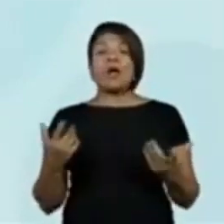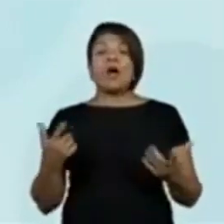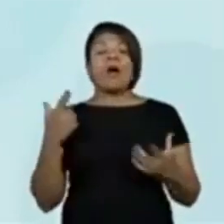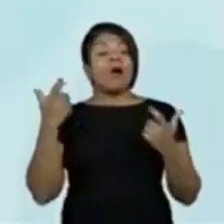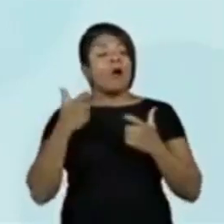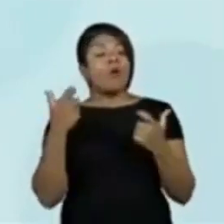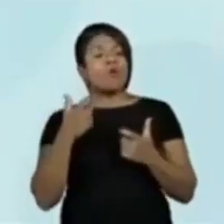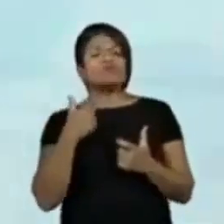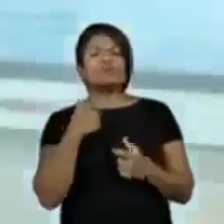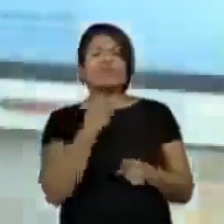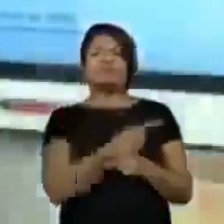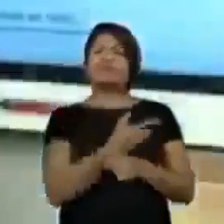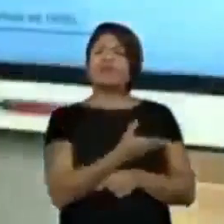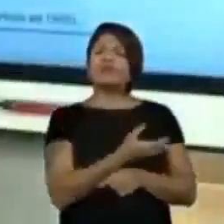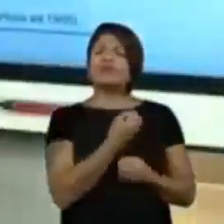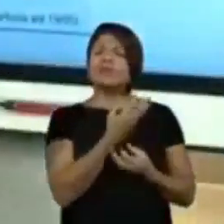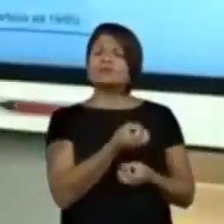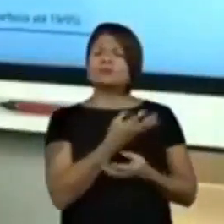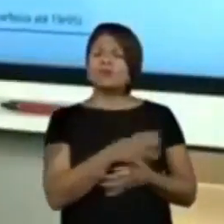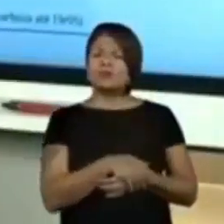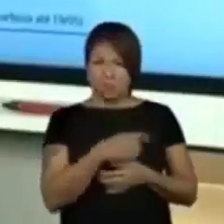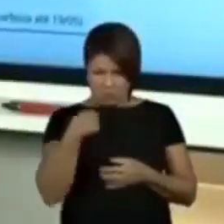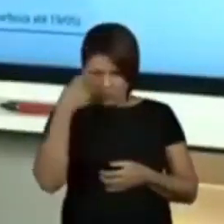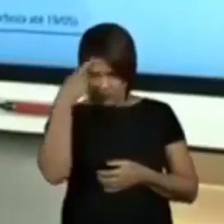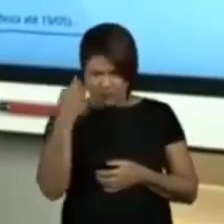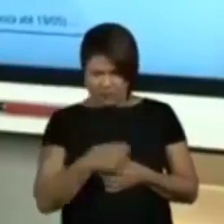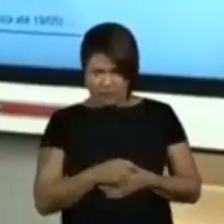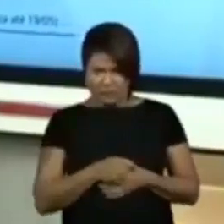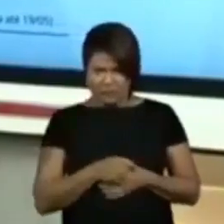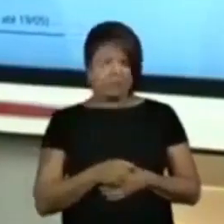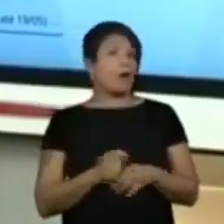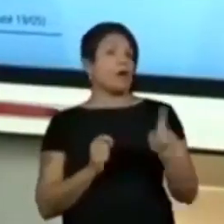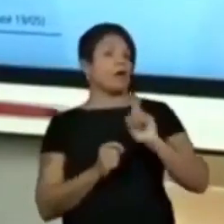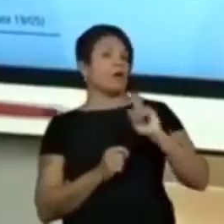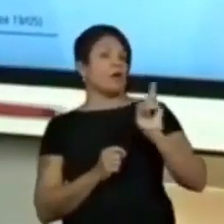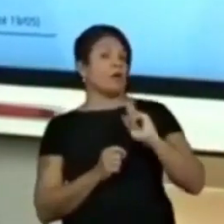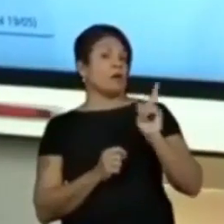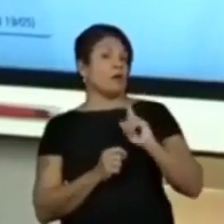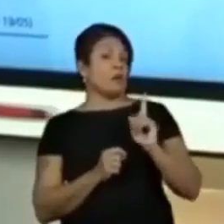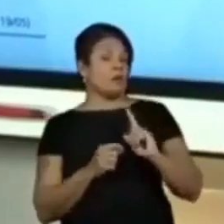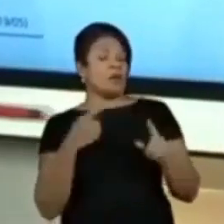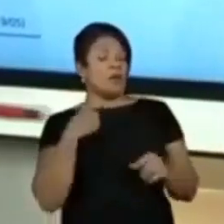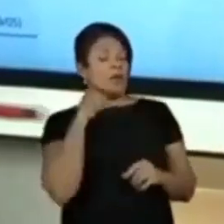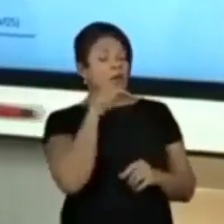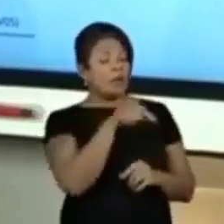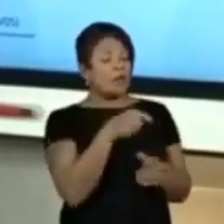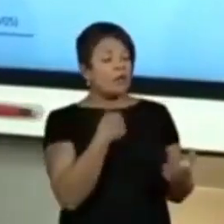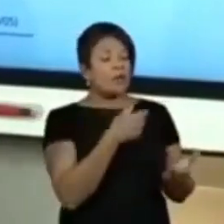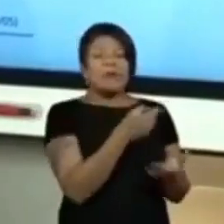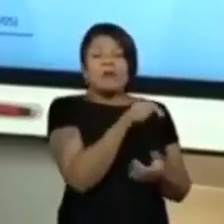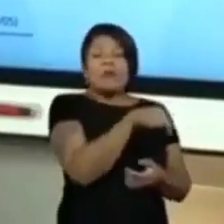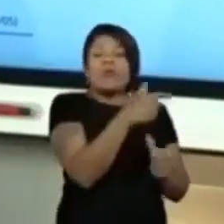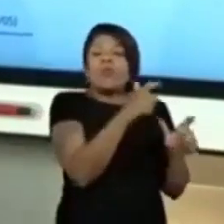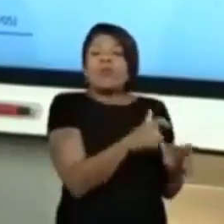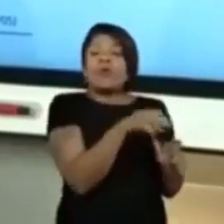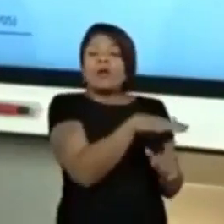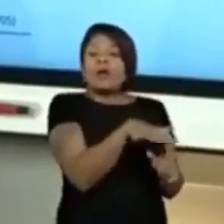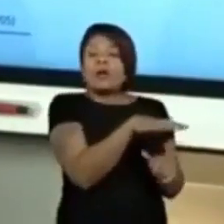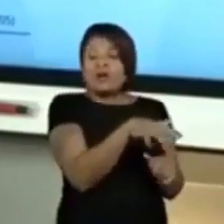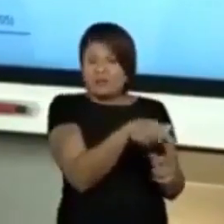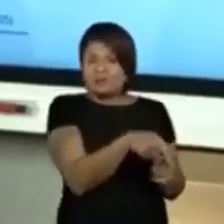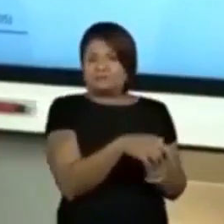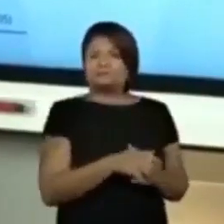tirei esses dados, da onde eu trouxe essas informações. Elas não são aleatórias, elas vieram de um lugar específico.